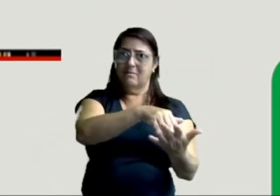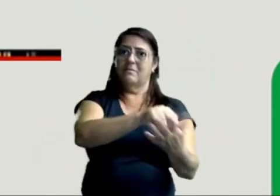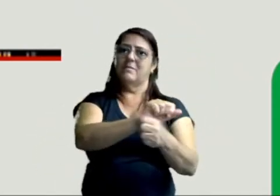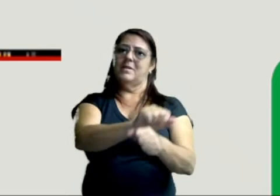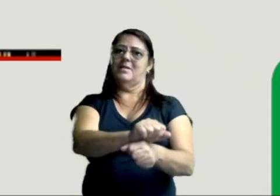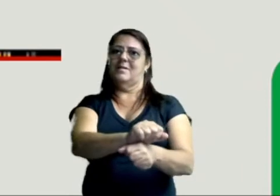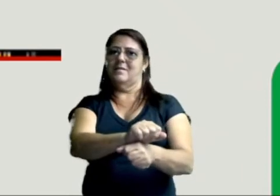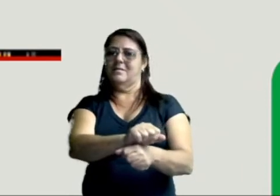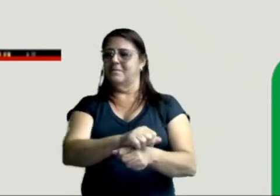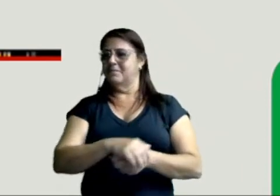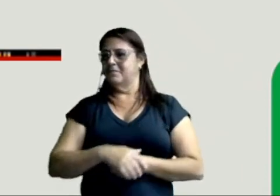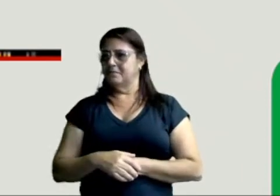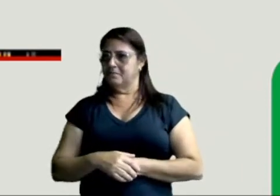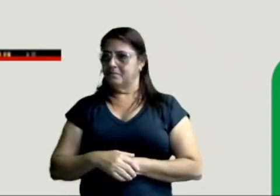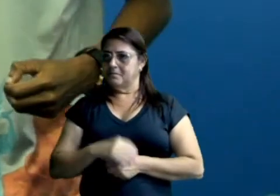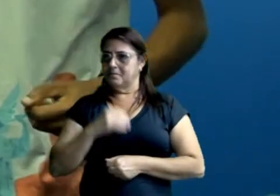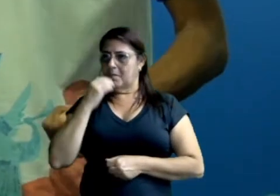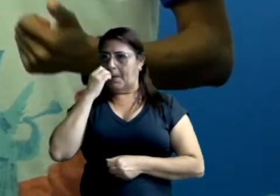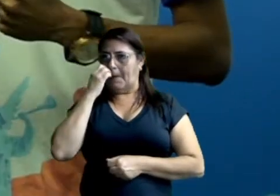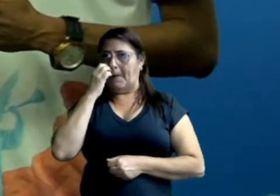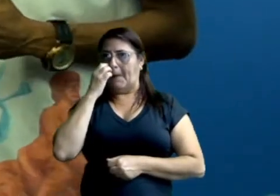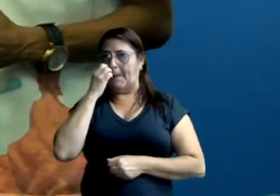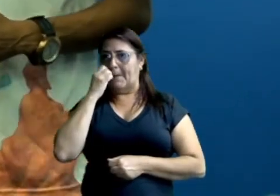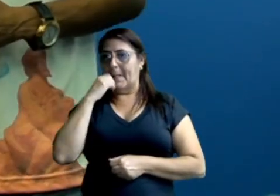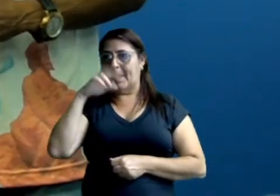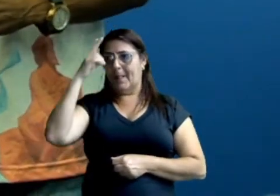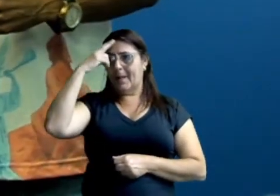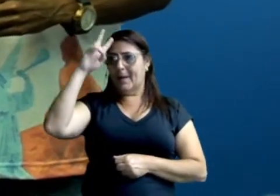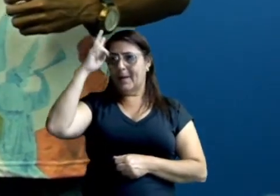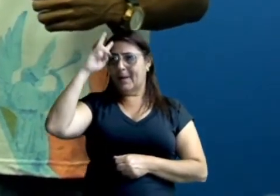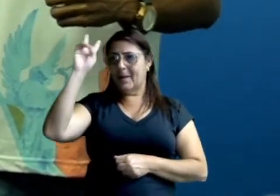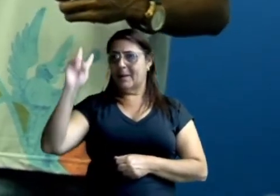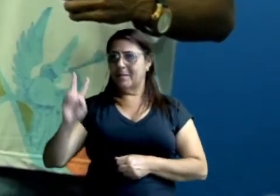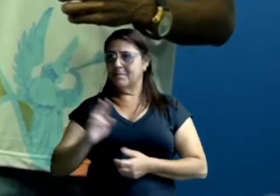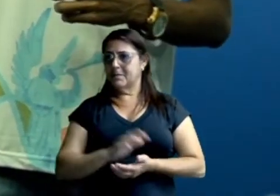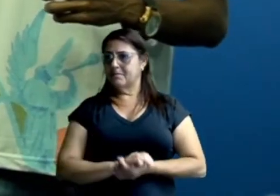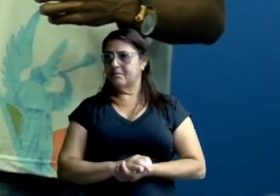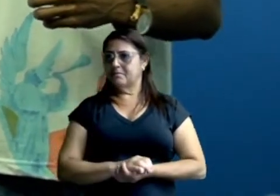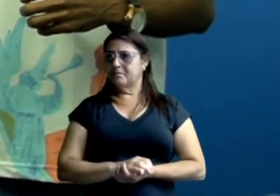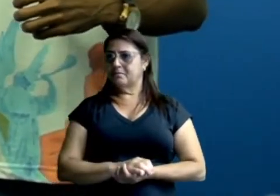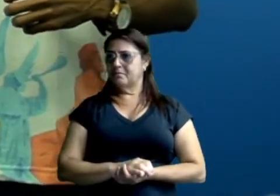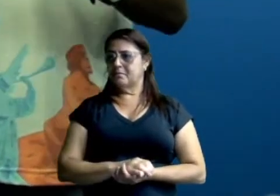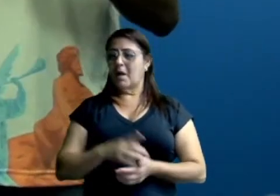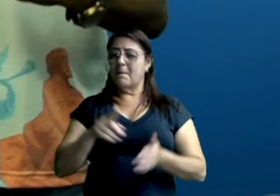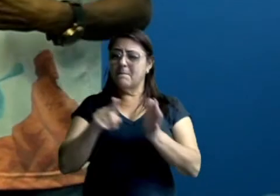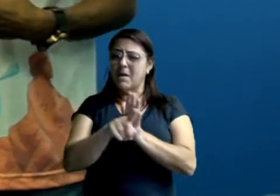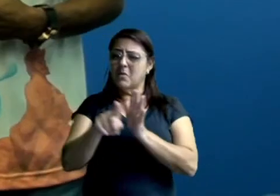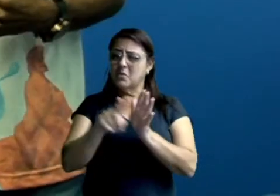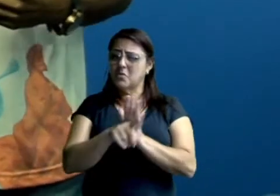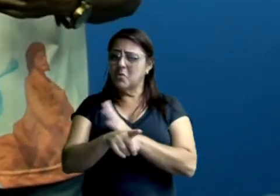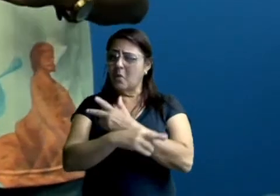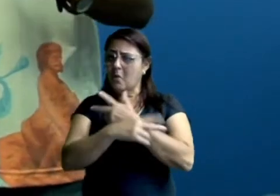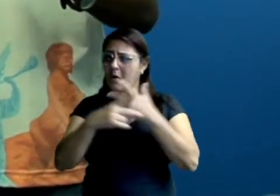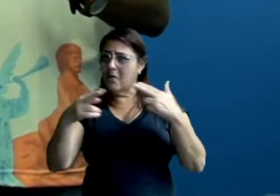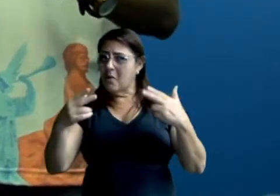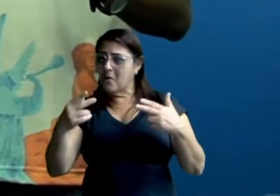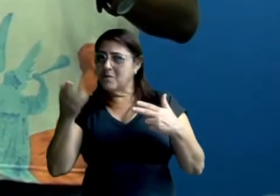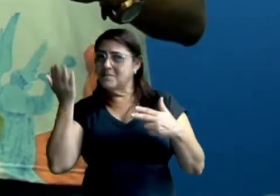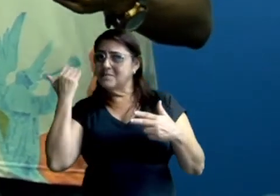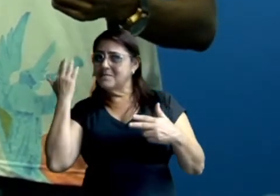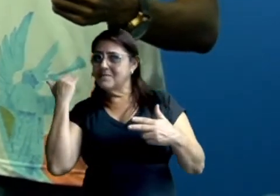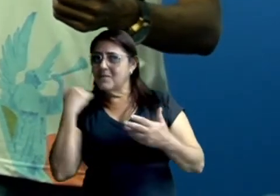ele. Volta aqui para mim. Ó, lembra que a gente fez algumas perguntas no início da aula,